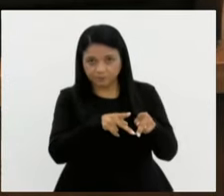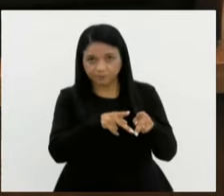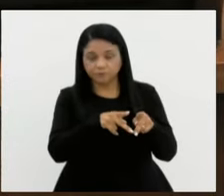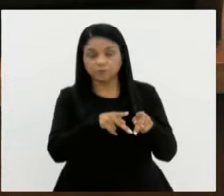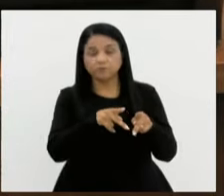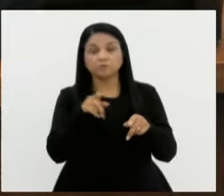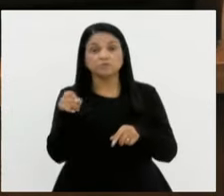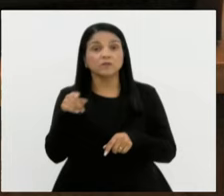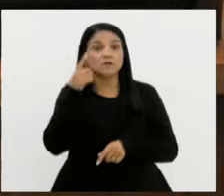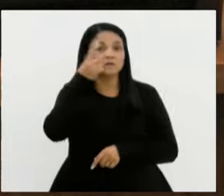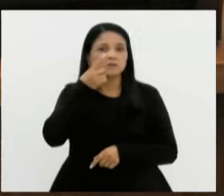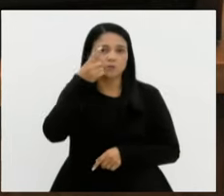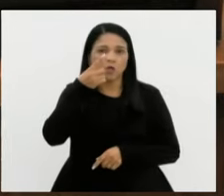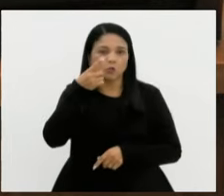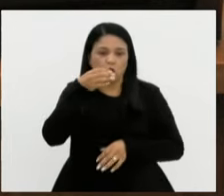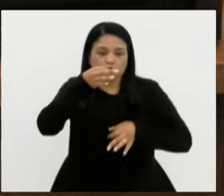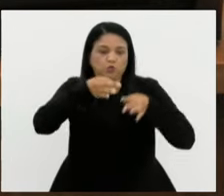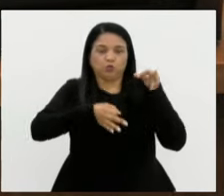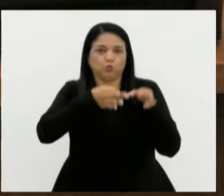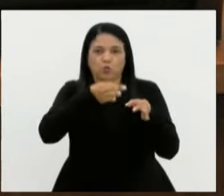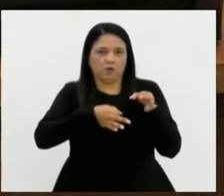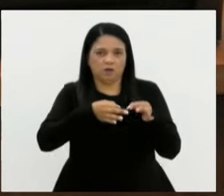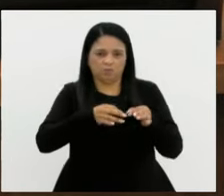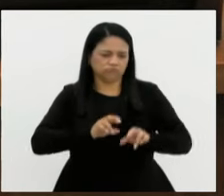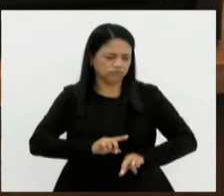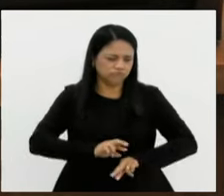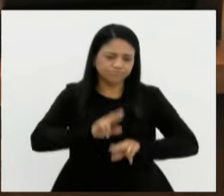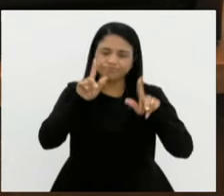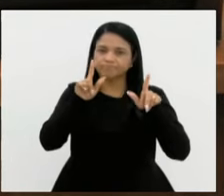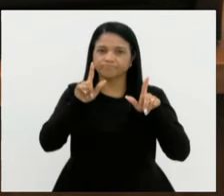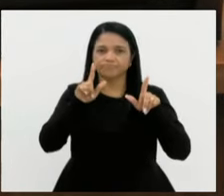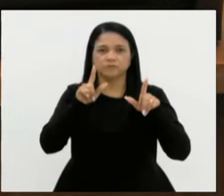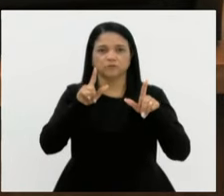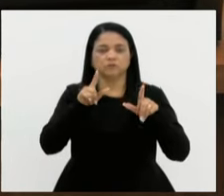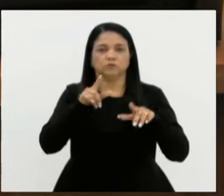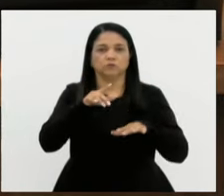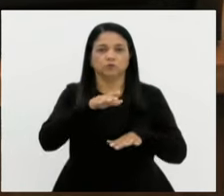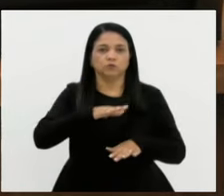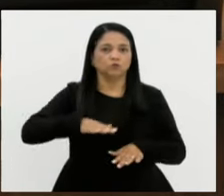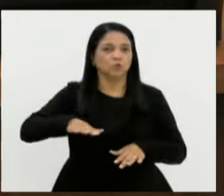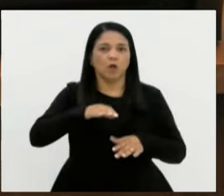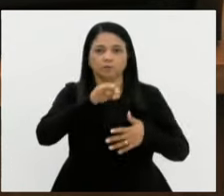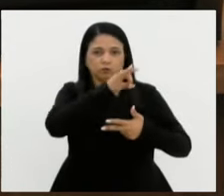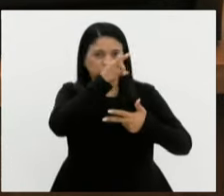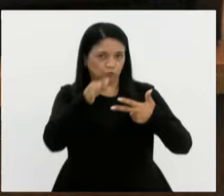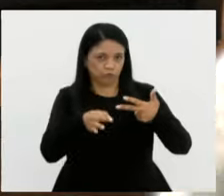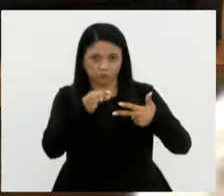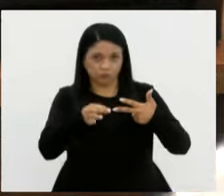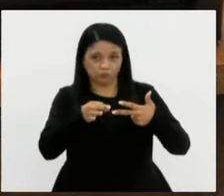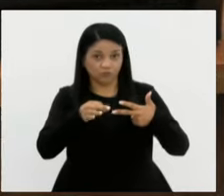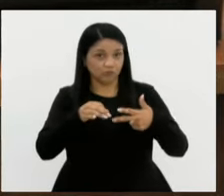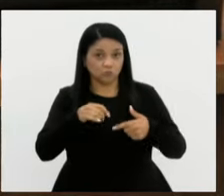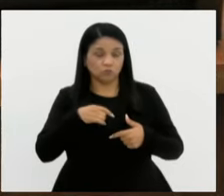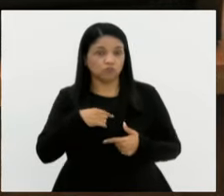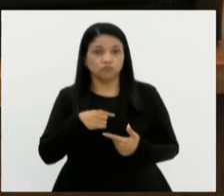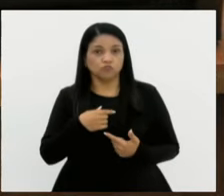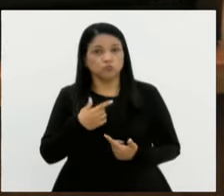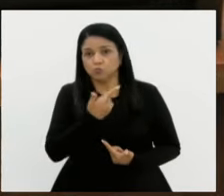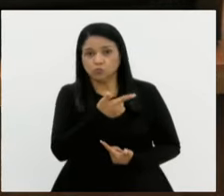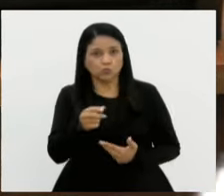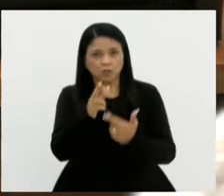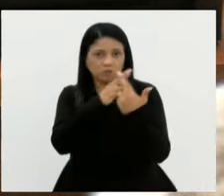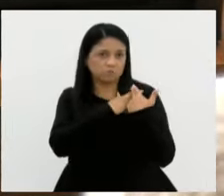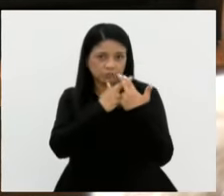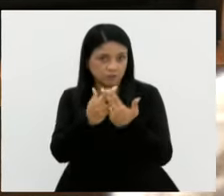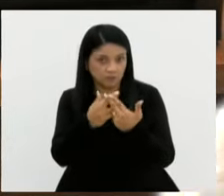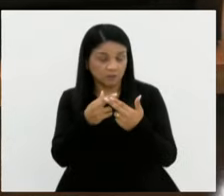prerrogativa do deputado não é fazer um julgamento no âmbito judicial. Nós não temos essa prerrogativa e não temos que fazer isso.